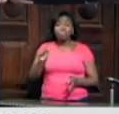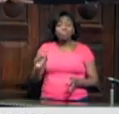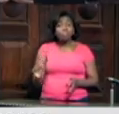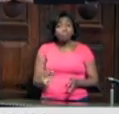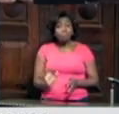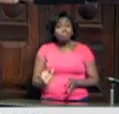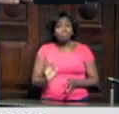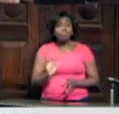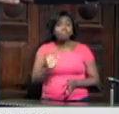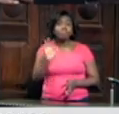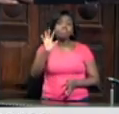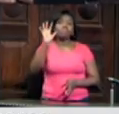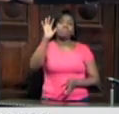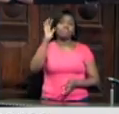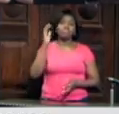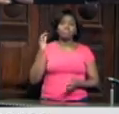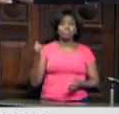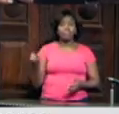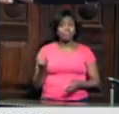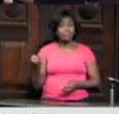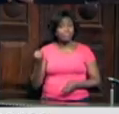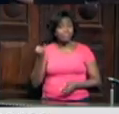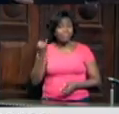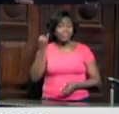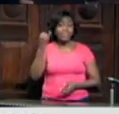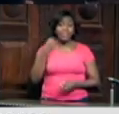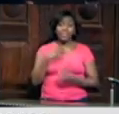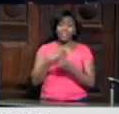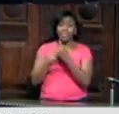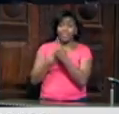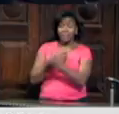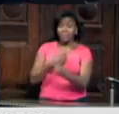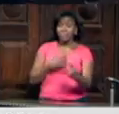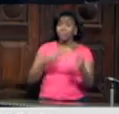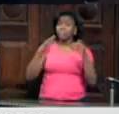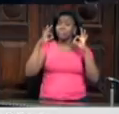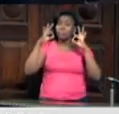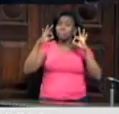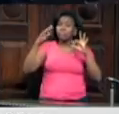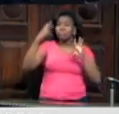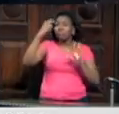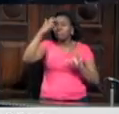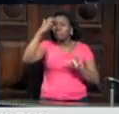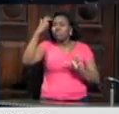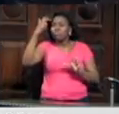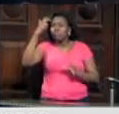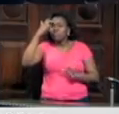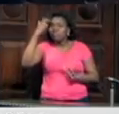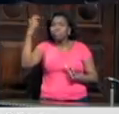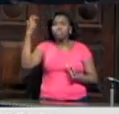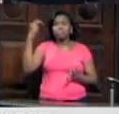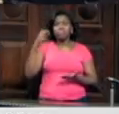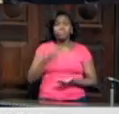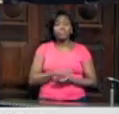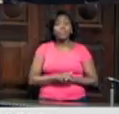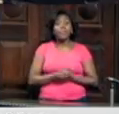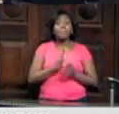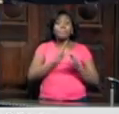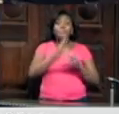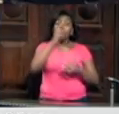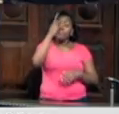um precioso amigo, cada um precioso intelectual em favor e para as